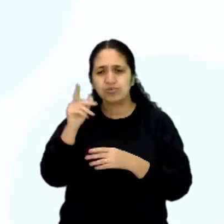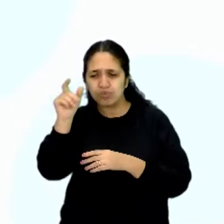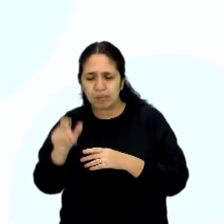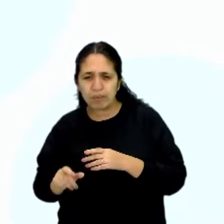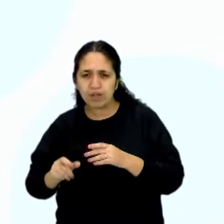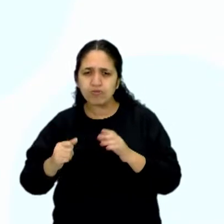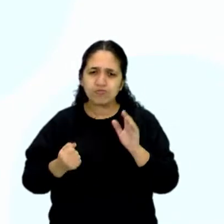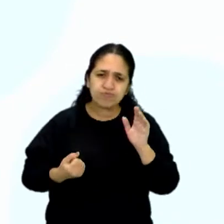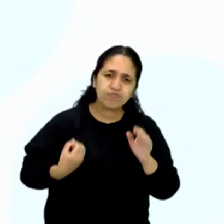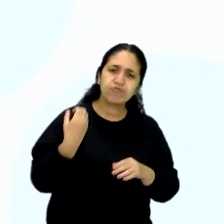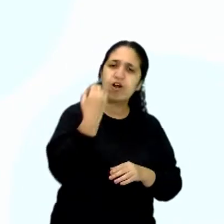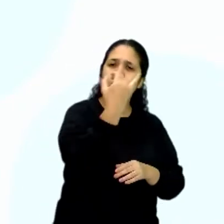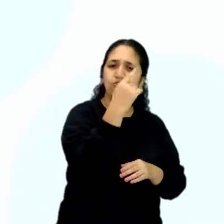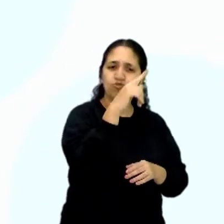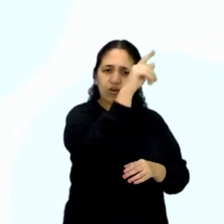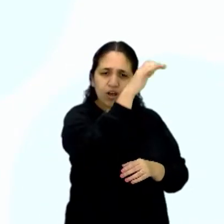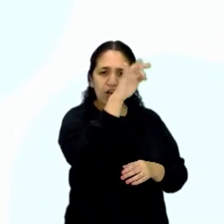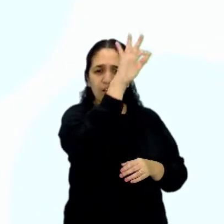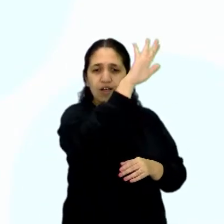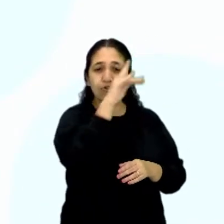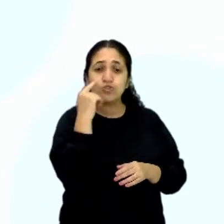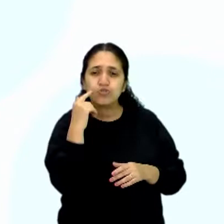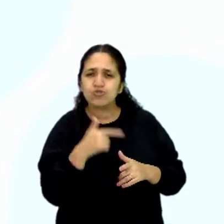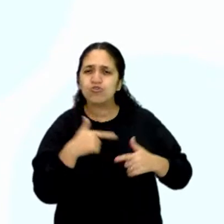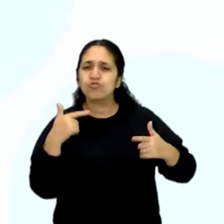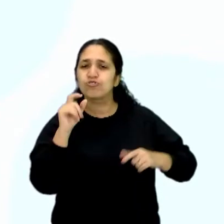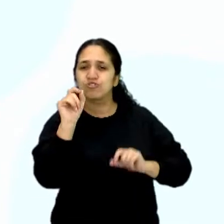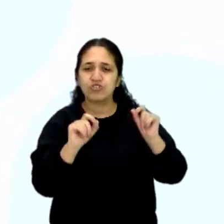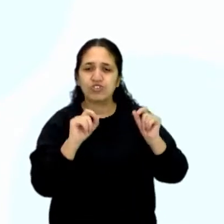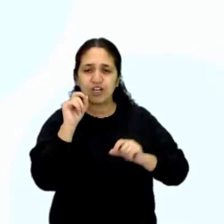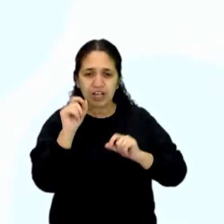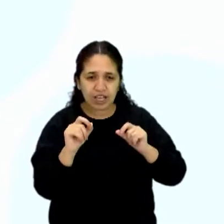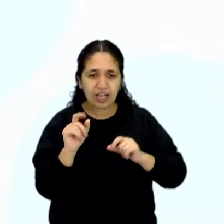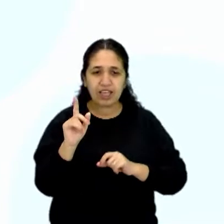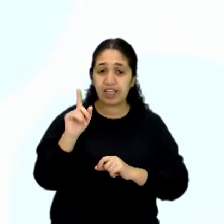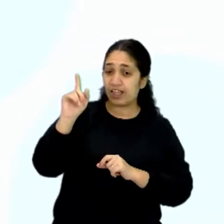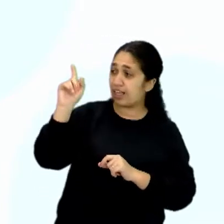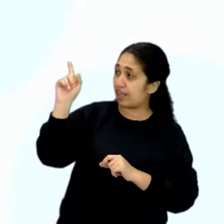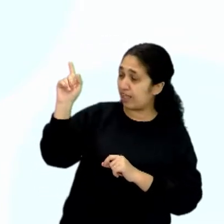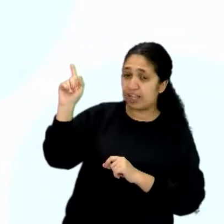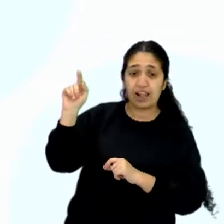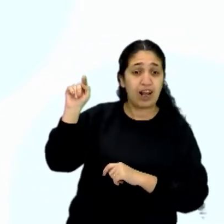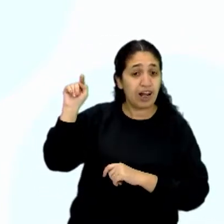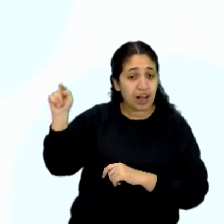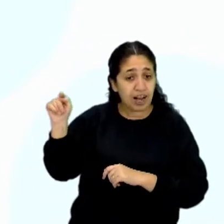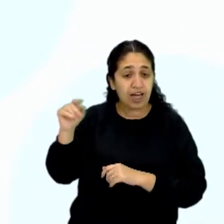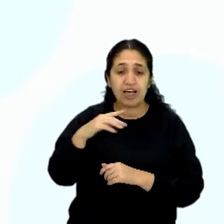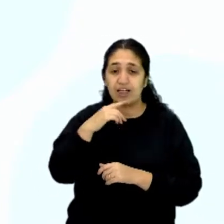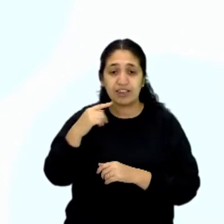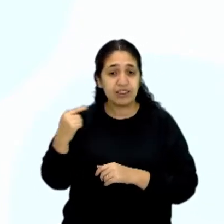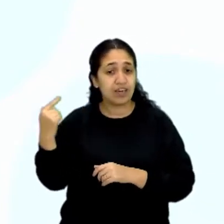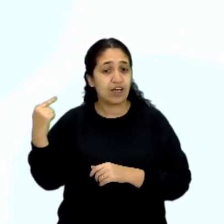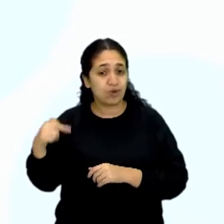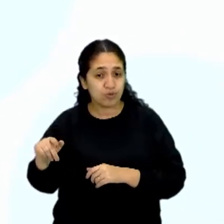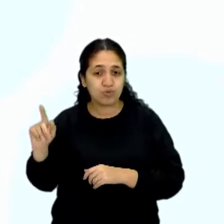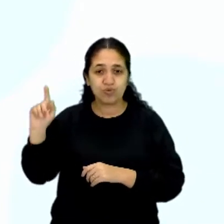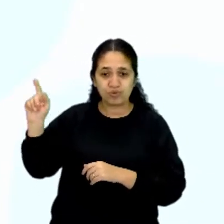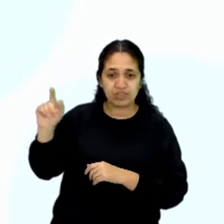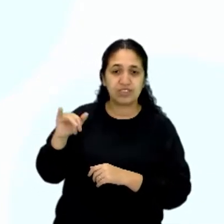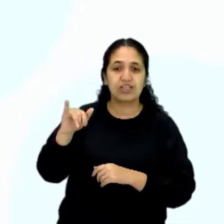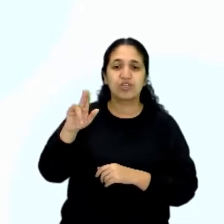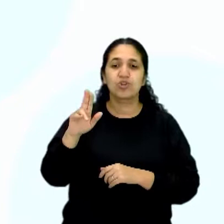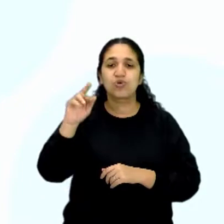pela primeira vez. O sortudo? Um cosmonauta, o astronauta da Rússia chamado Yuri